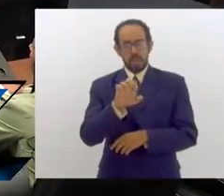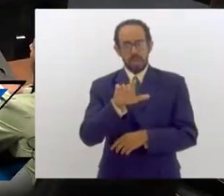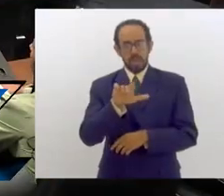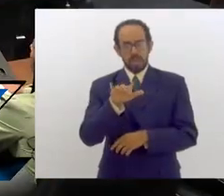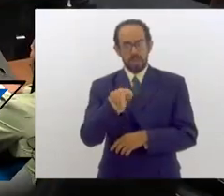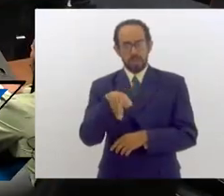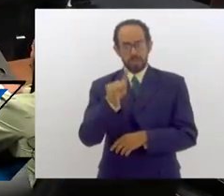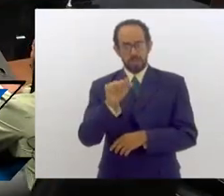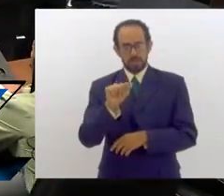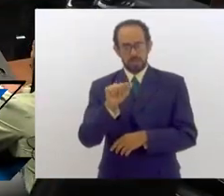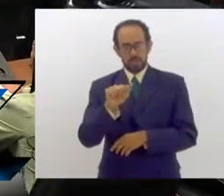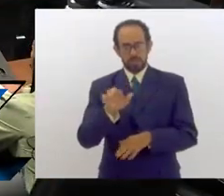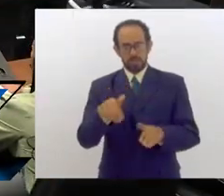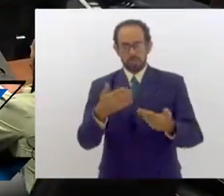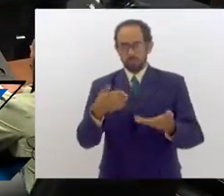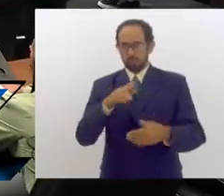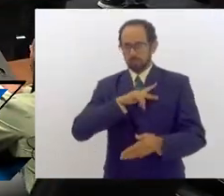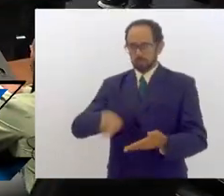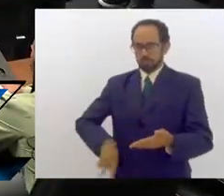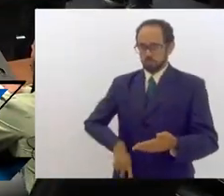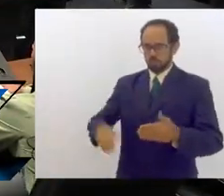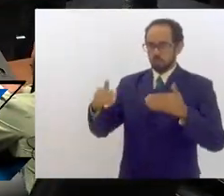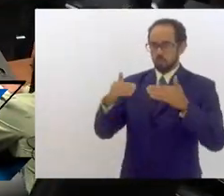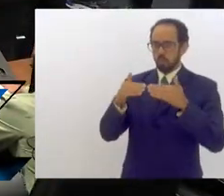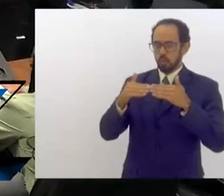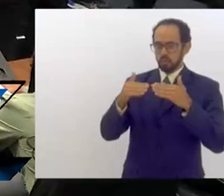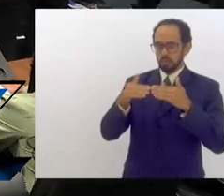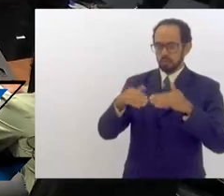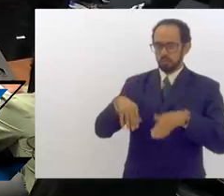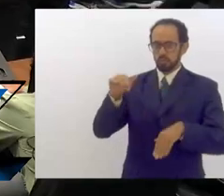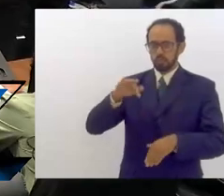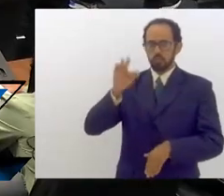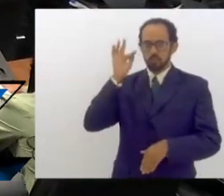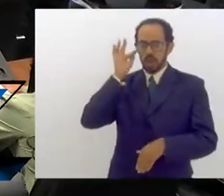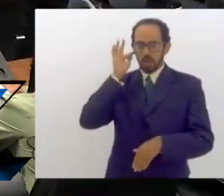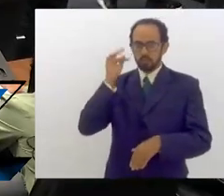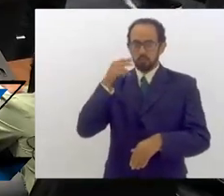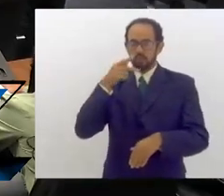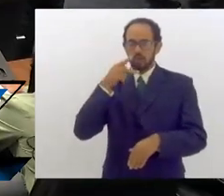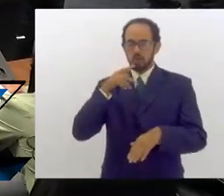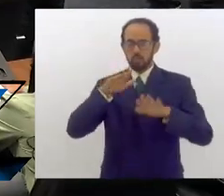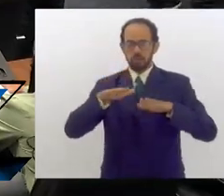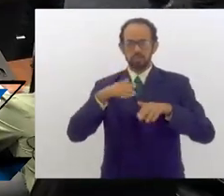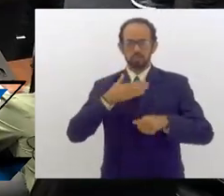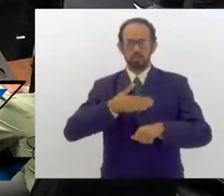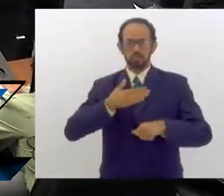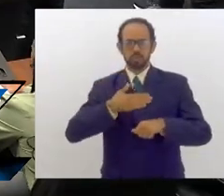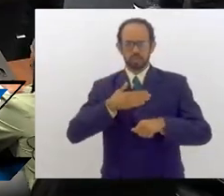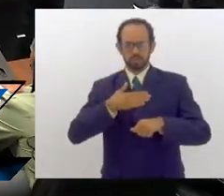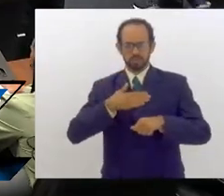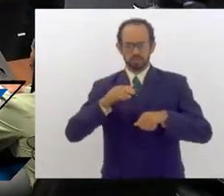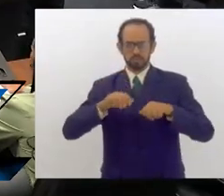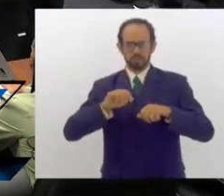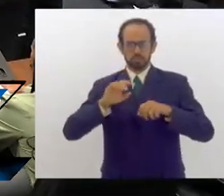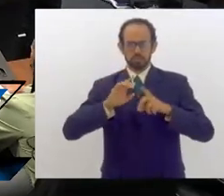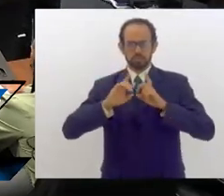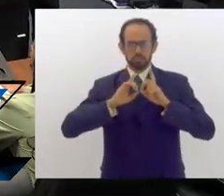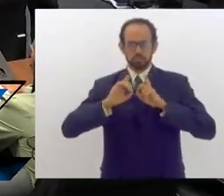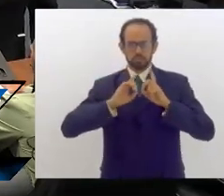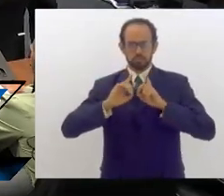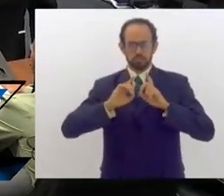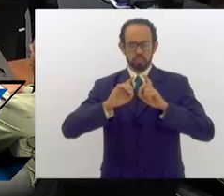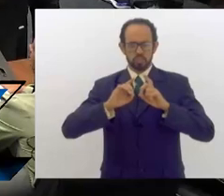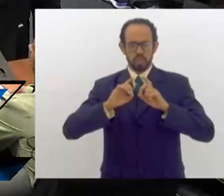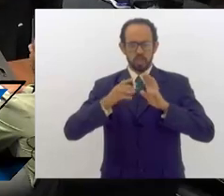concordando com o que foi colocada aqui pelo Deputado Flávio serafini mas eu queria discutir a forma eh antes